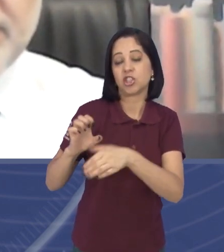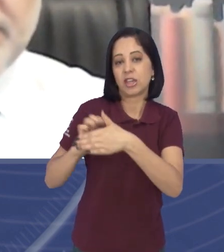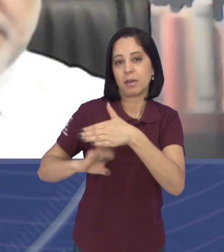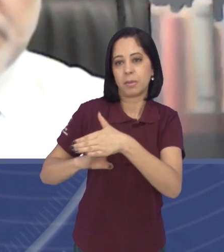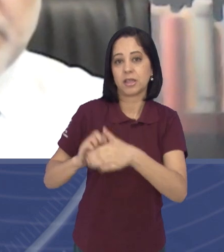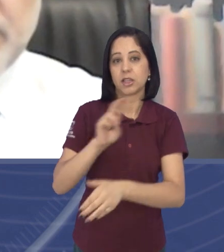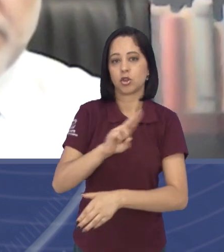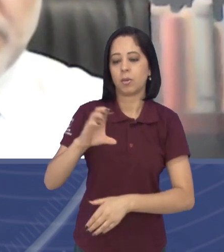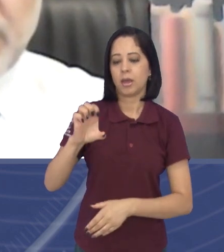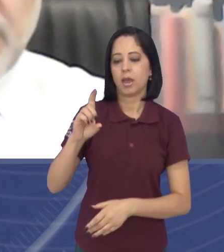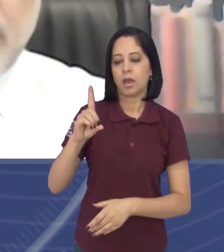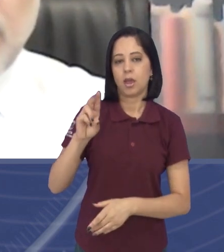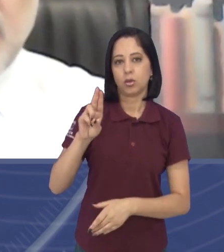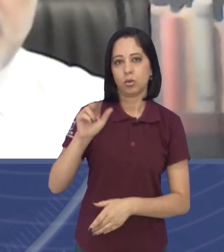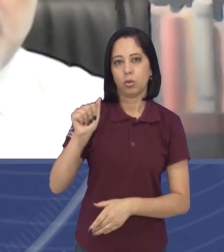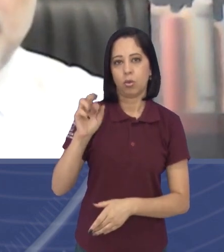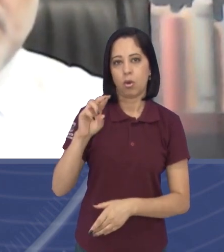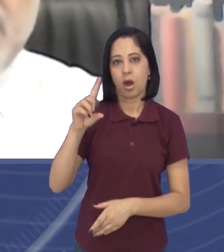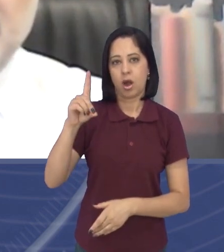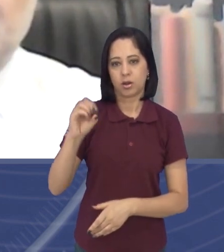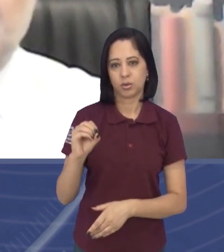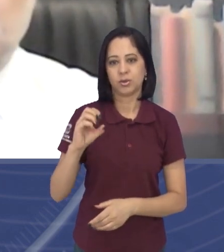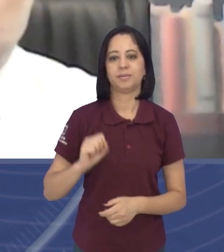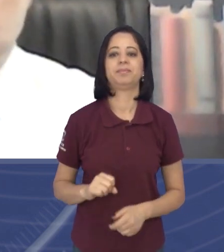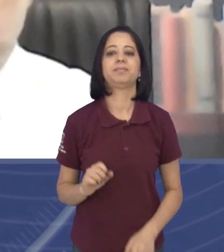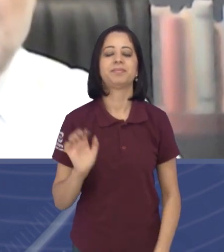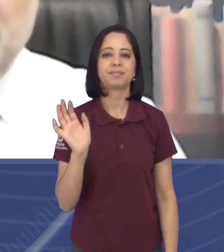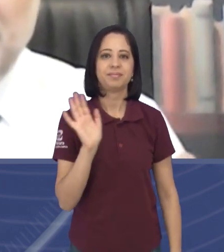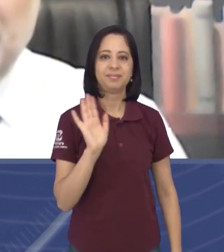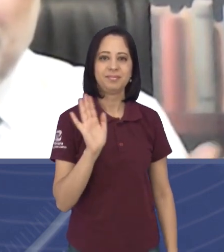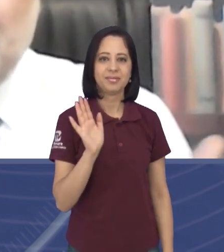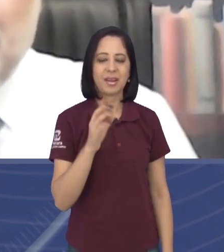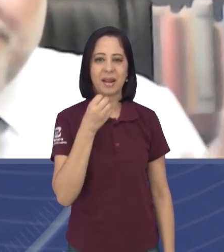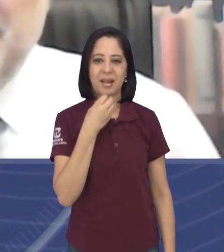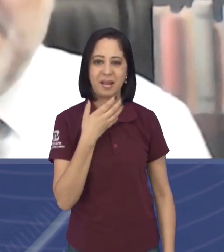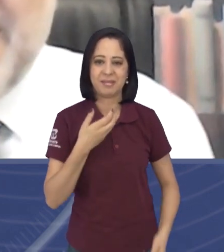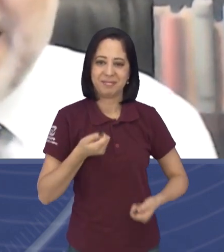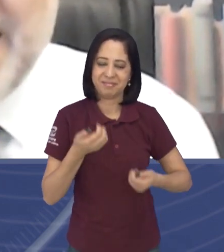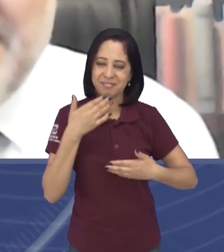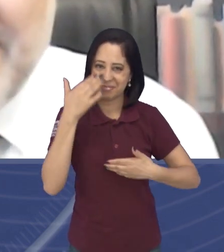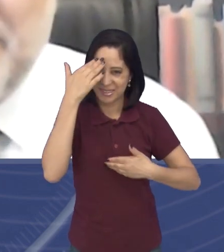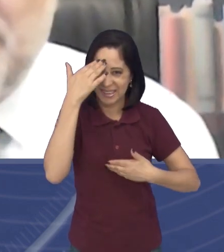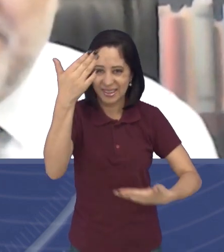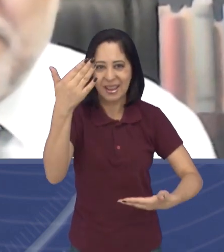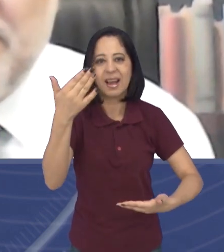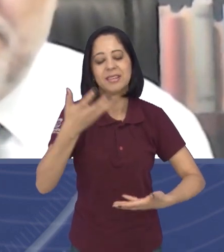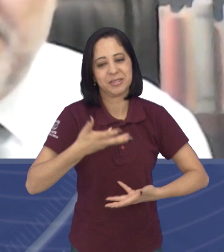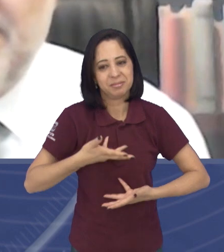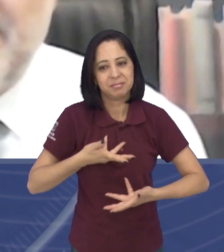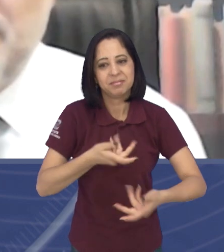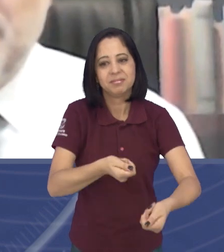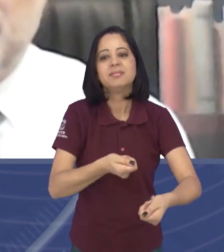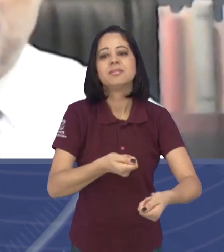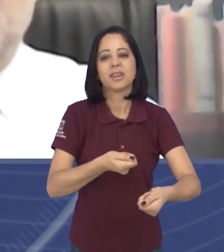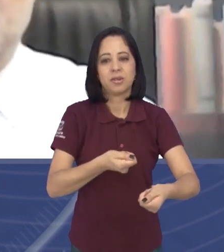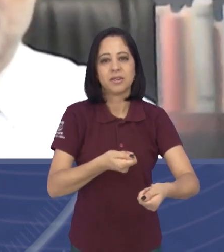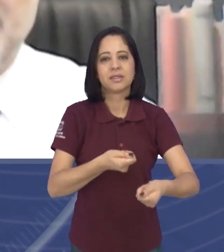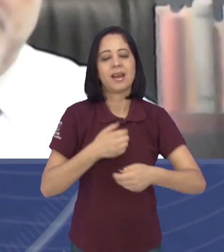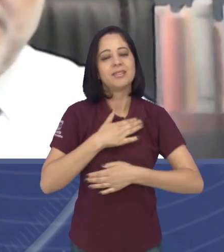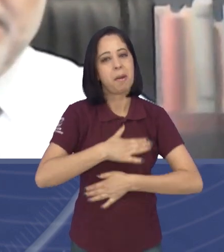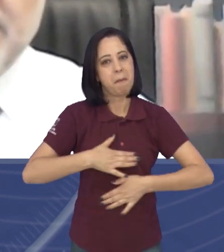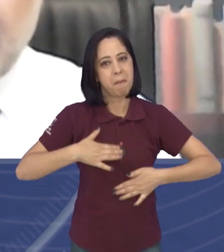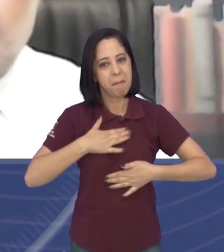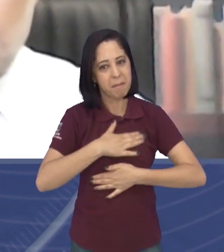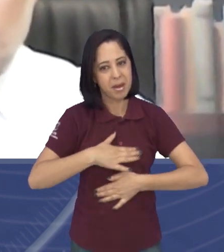bem-vindo, Eduardo. Olá, boa tarde, bem-vindo. Eu Agradeço esse convite, é um enorme